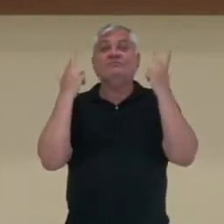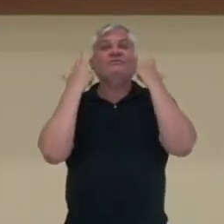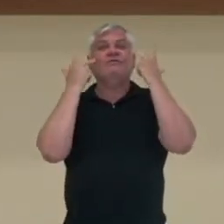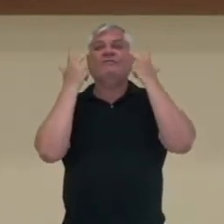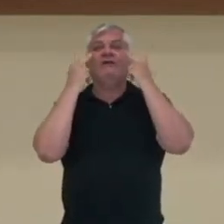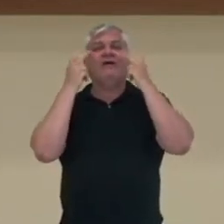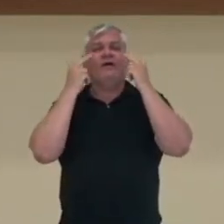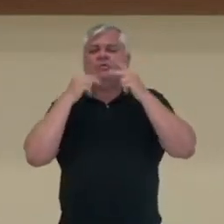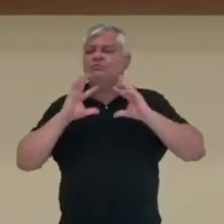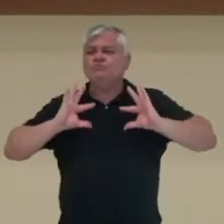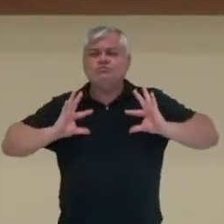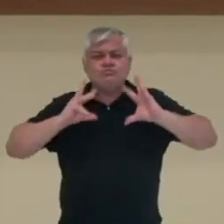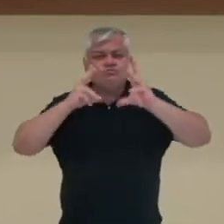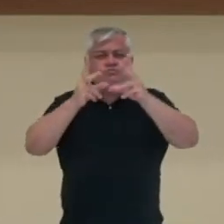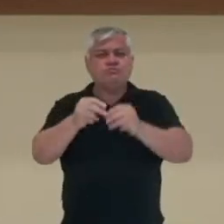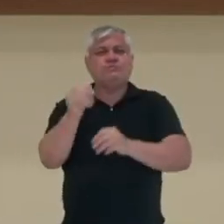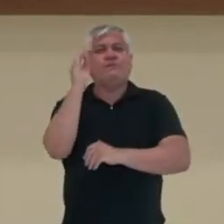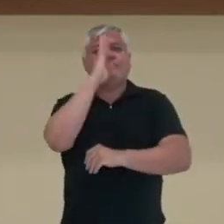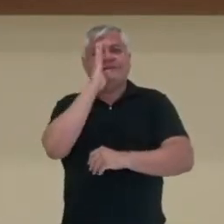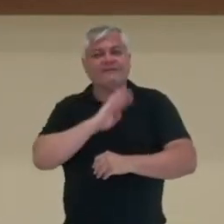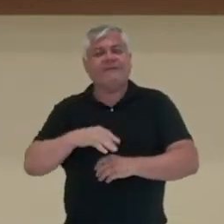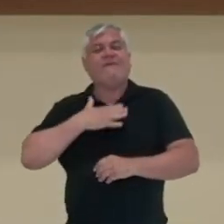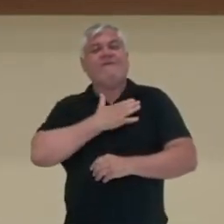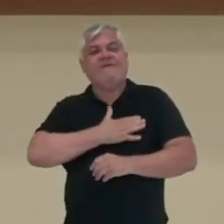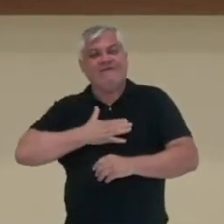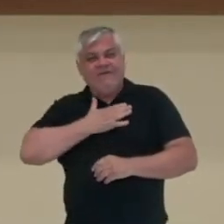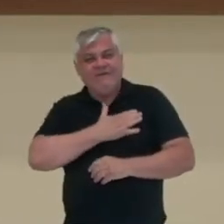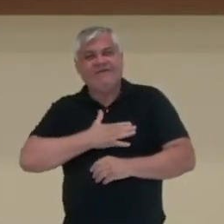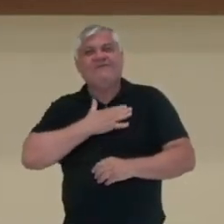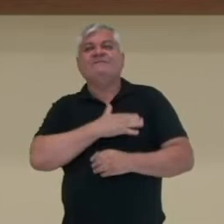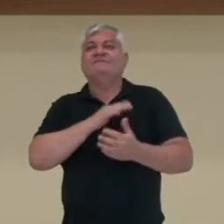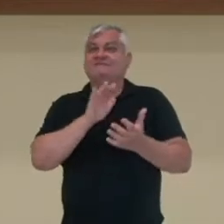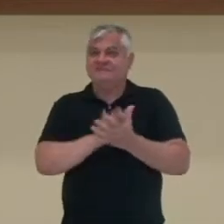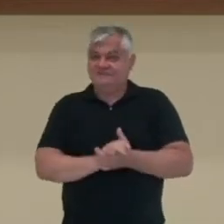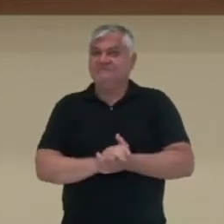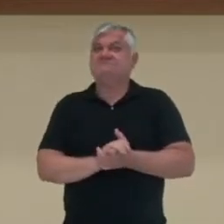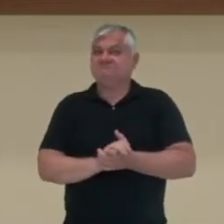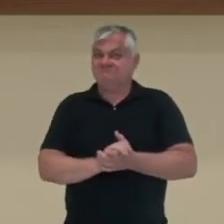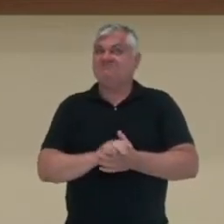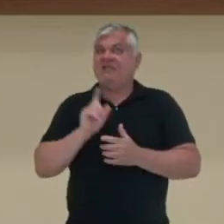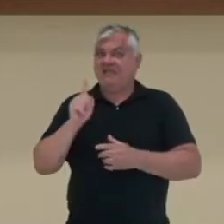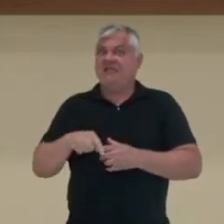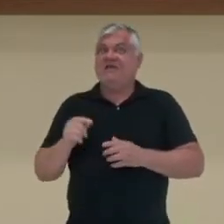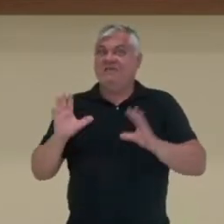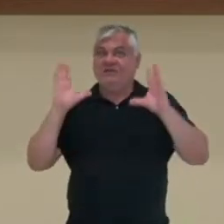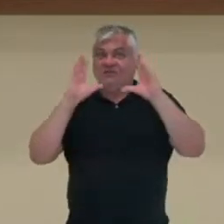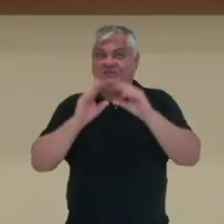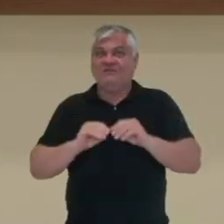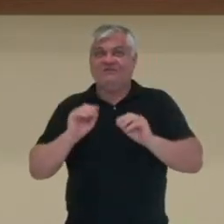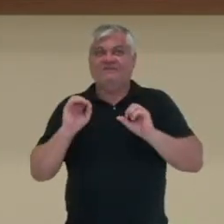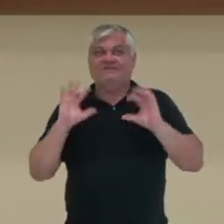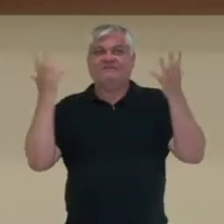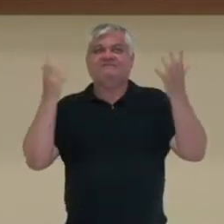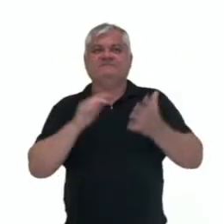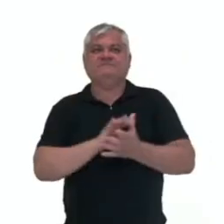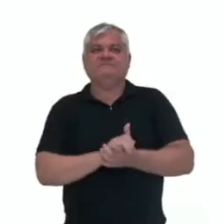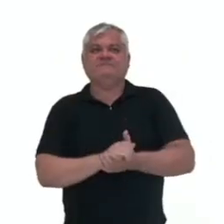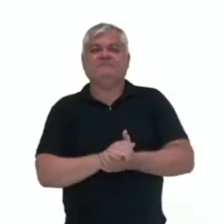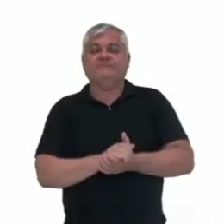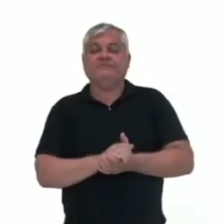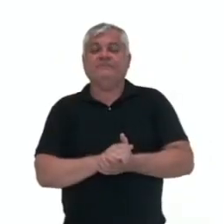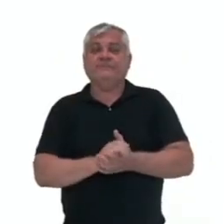e todos nós não dispensamos uma belíssima noite de carnaval.